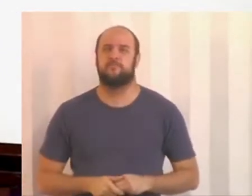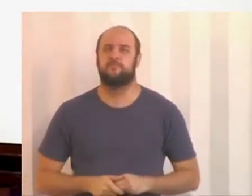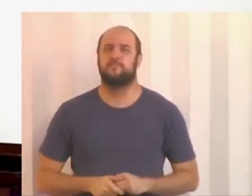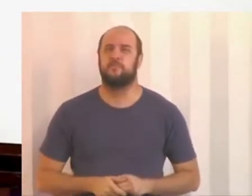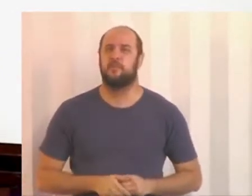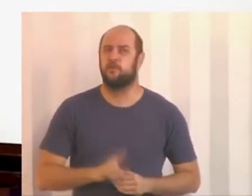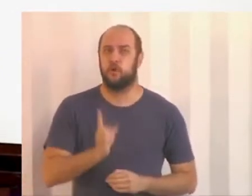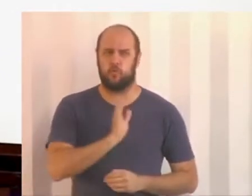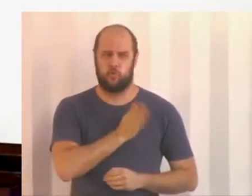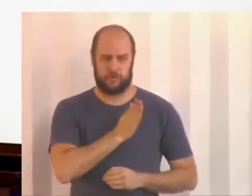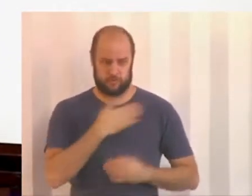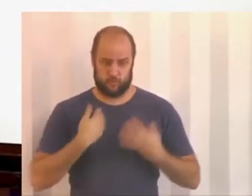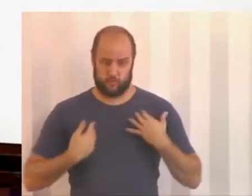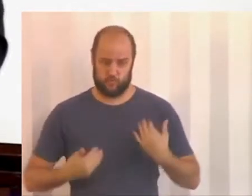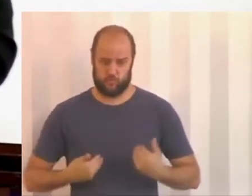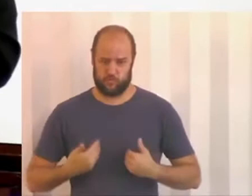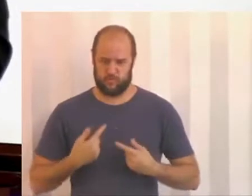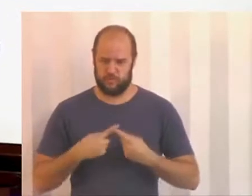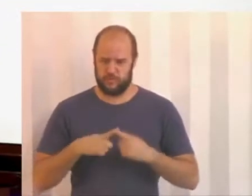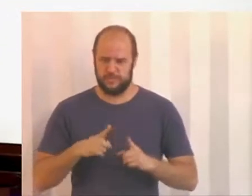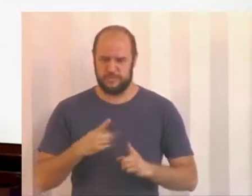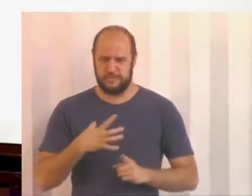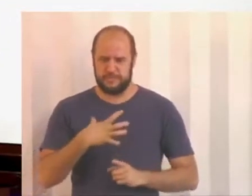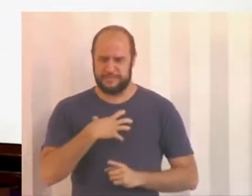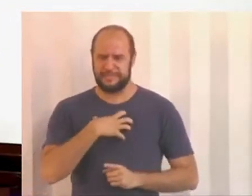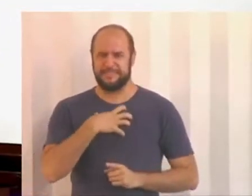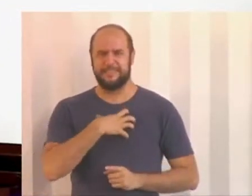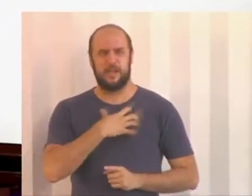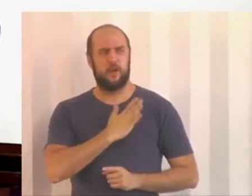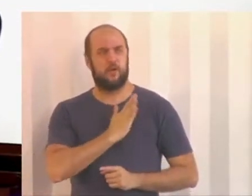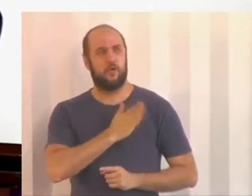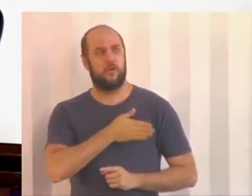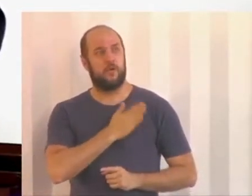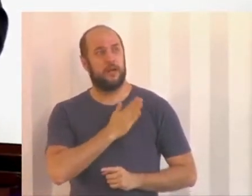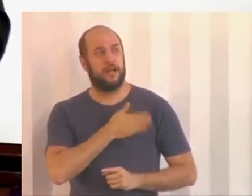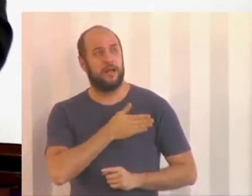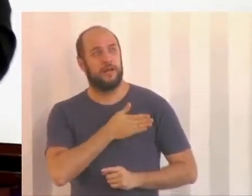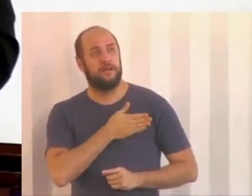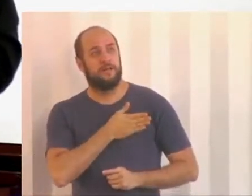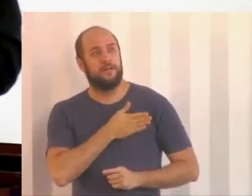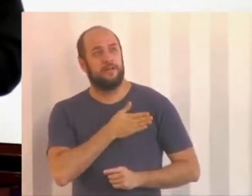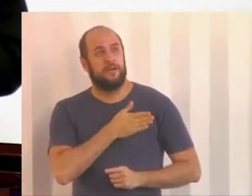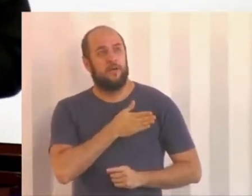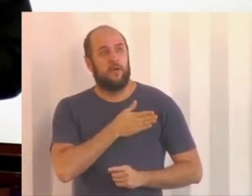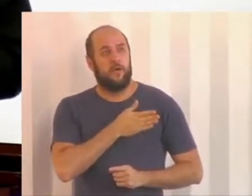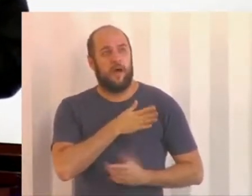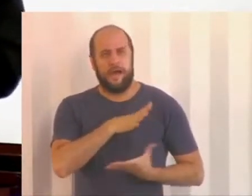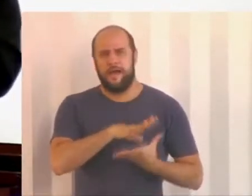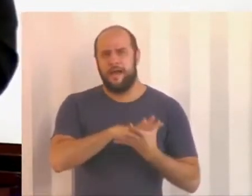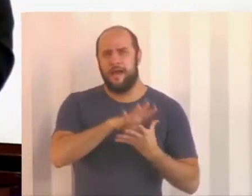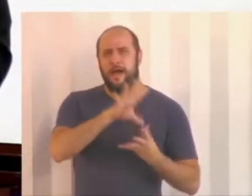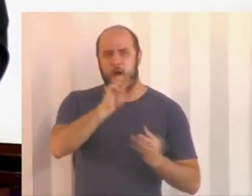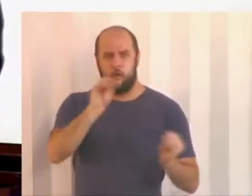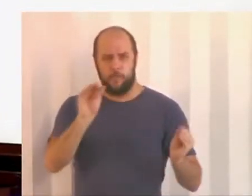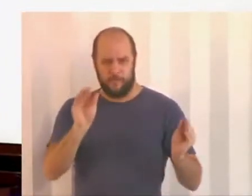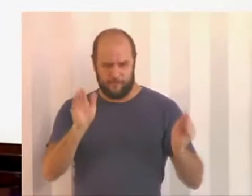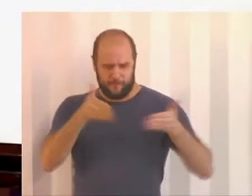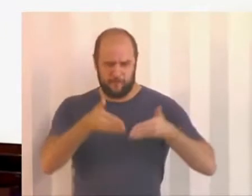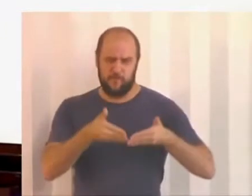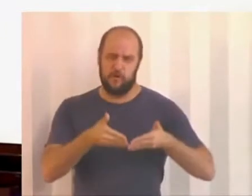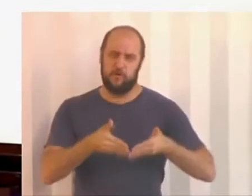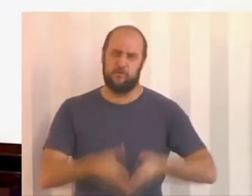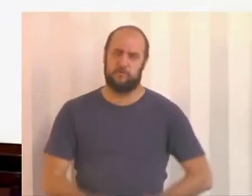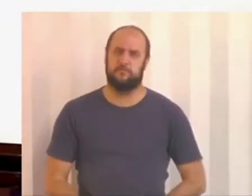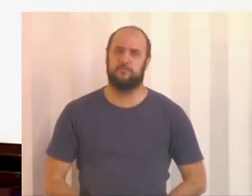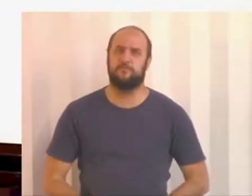o coração físico, mas o coração como um elemento que vai ser a centralidade da alma. E